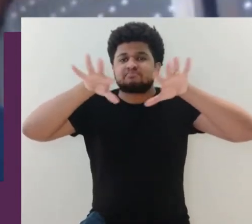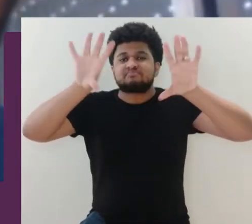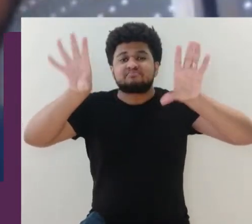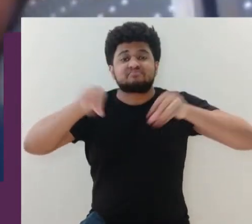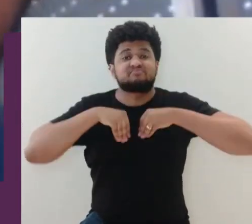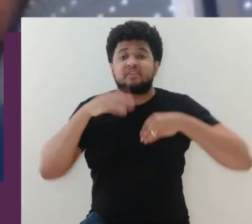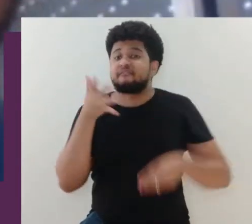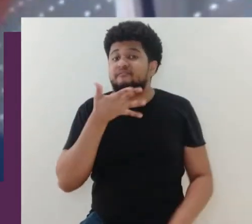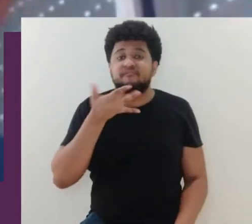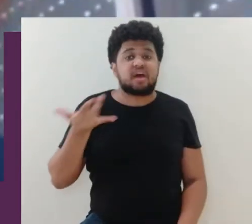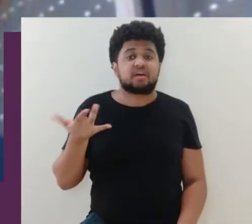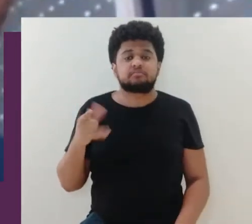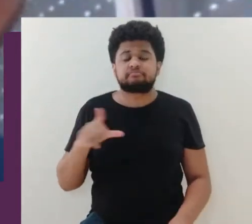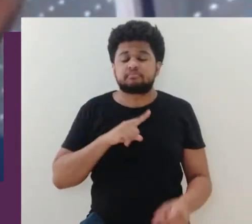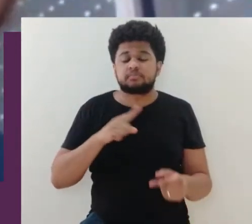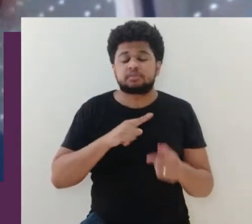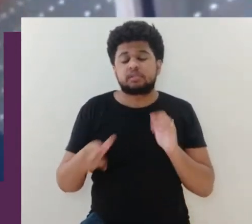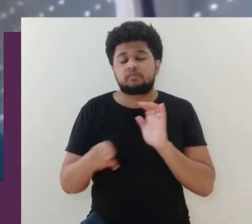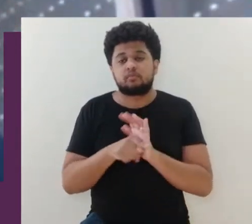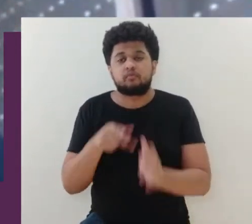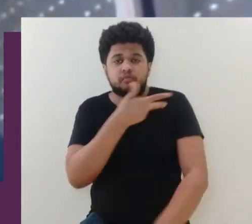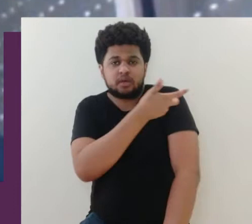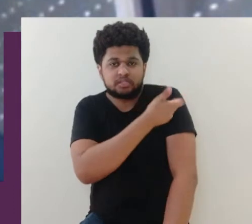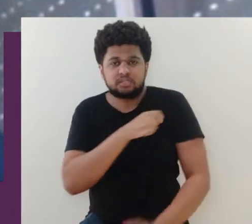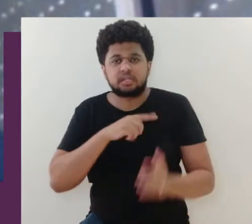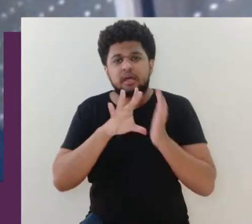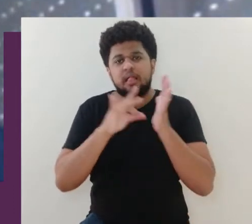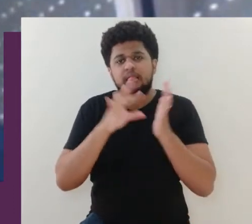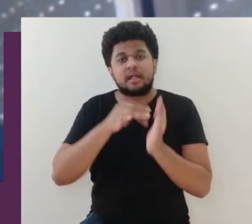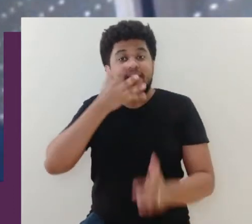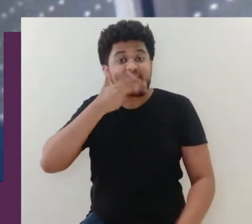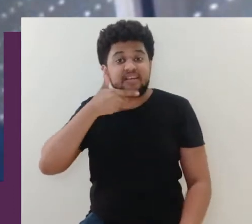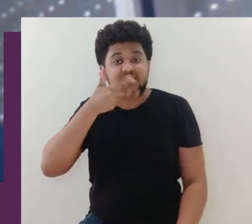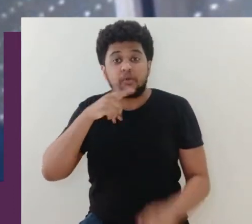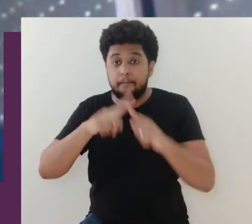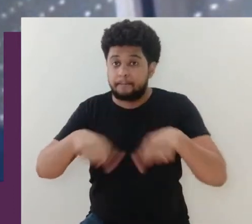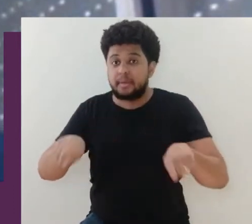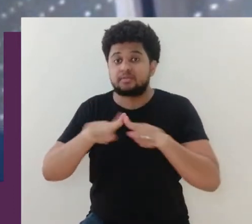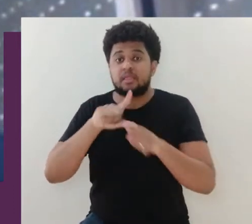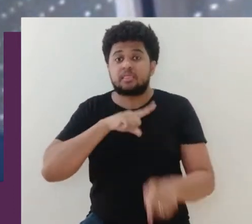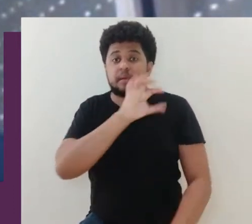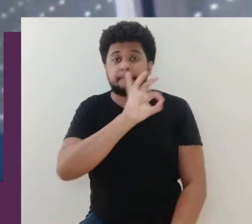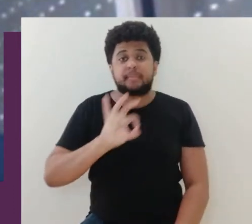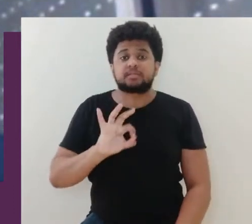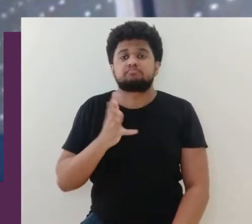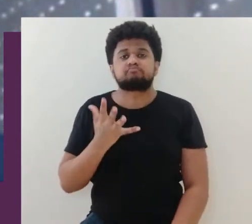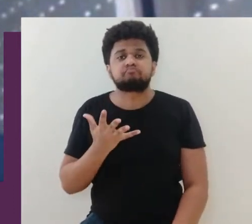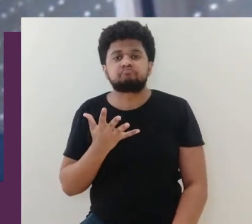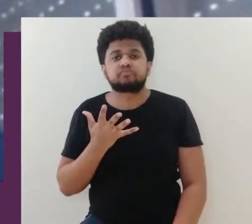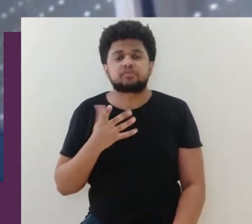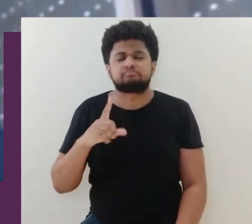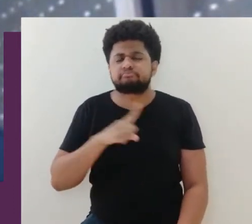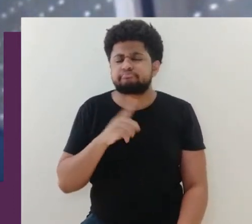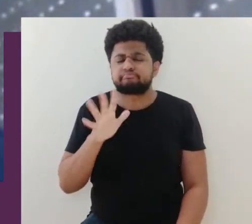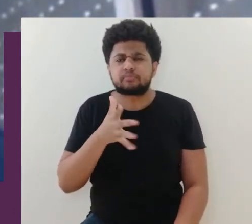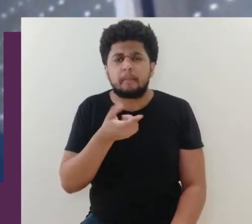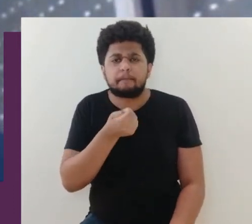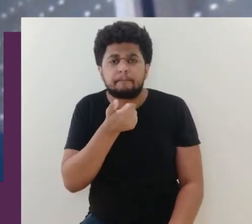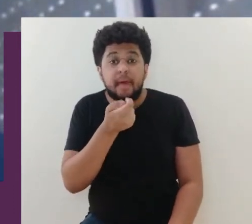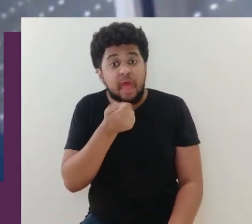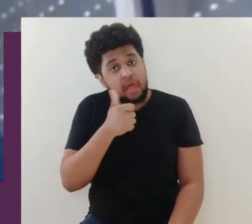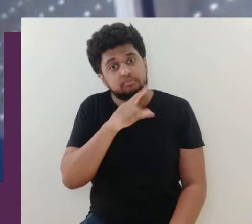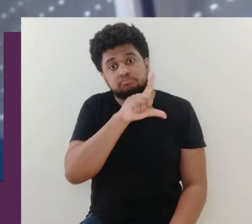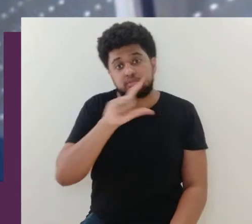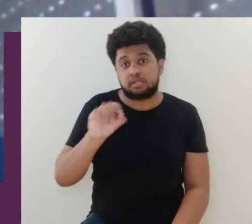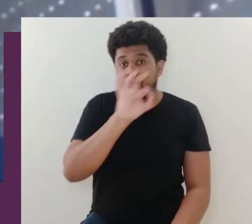vacinas que estão no calendário infantil, mesmo calendário de vacinação para adultos, elas têm percentuais que chegam perto